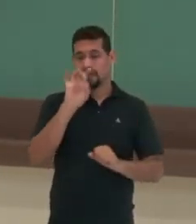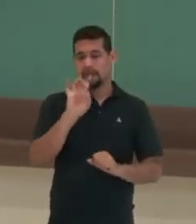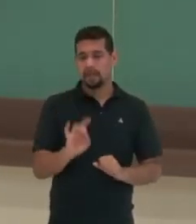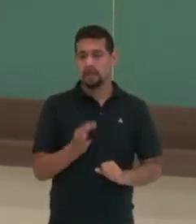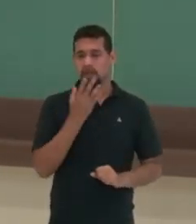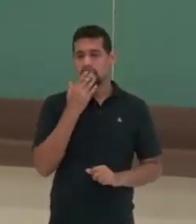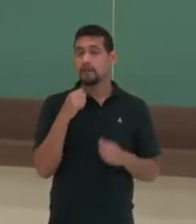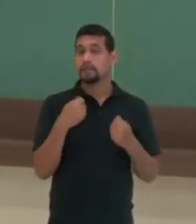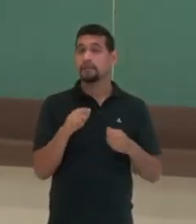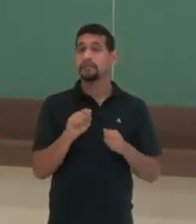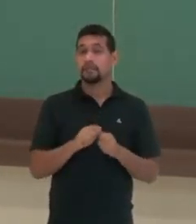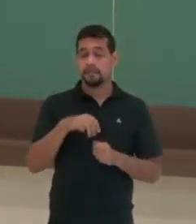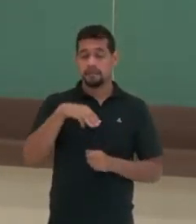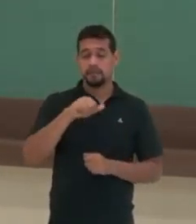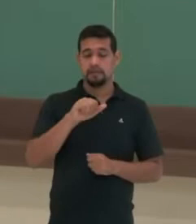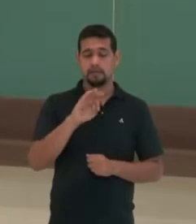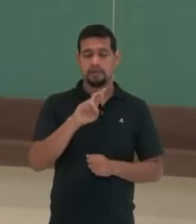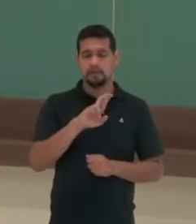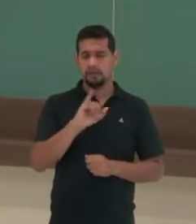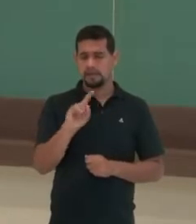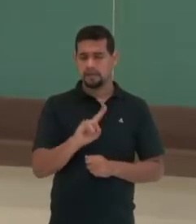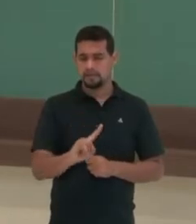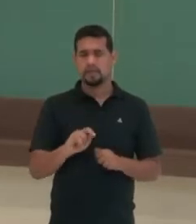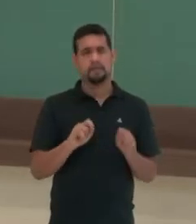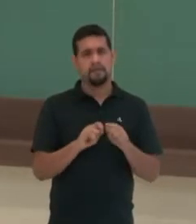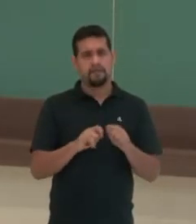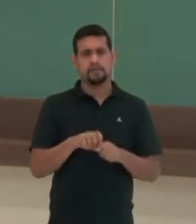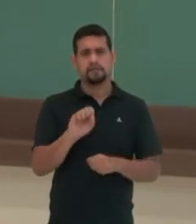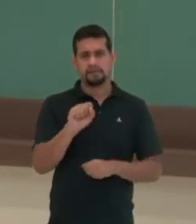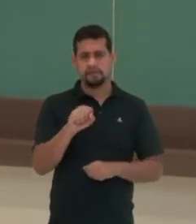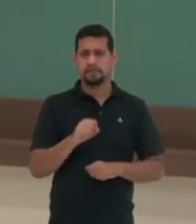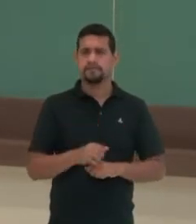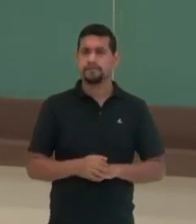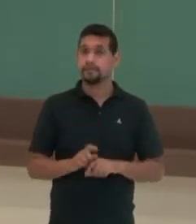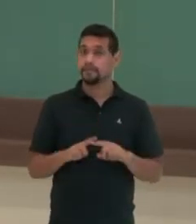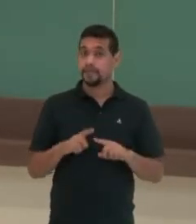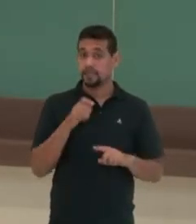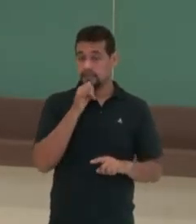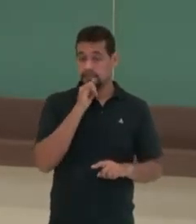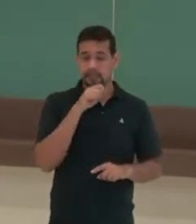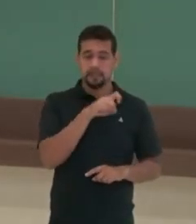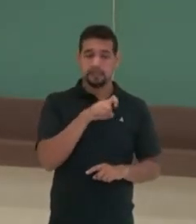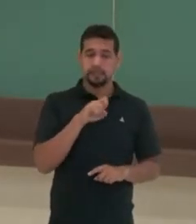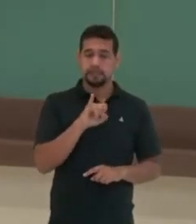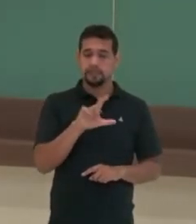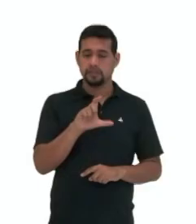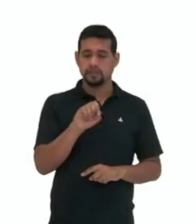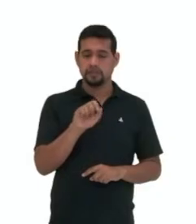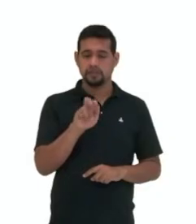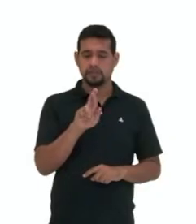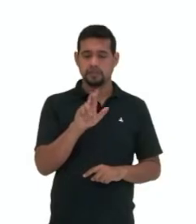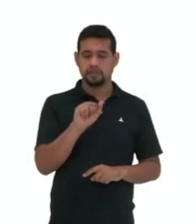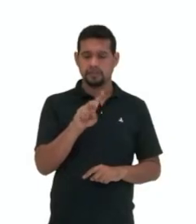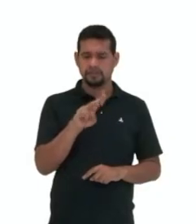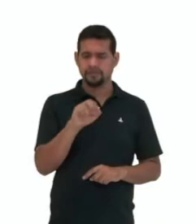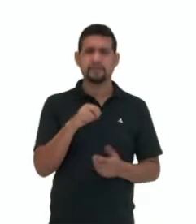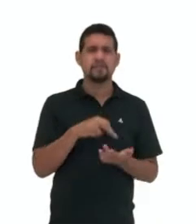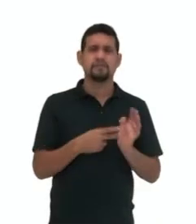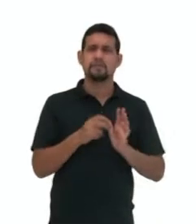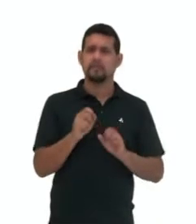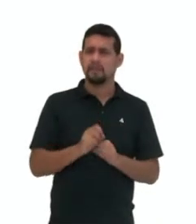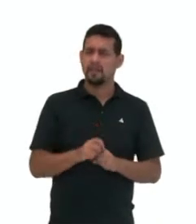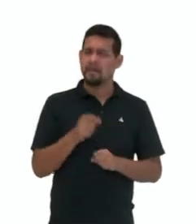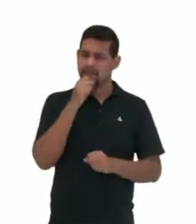precisar daí de uma matriz para ser realizada, Então, a xilogravura, a gravação feita sobre madeira, é uma das formas